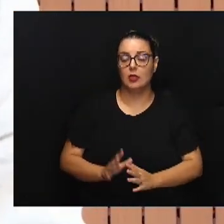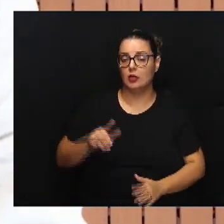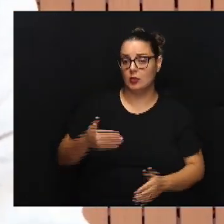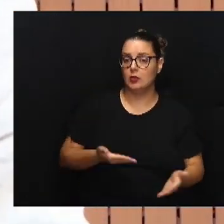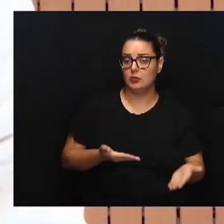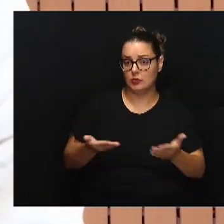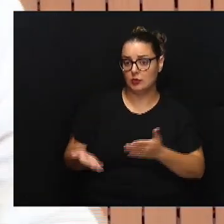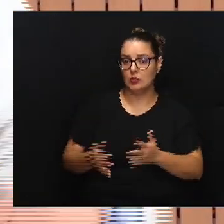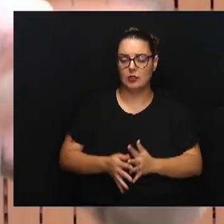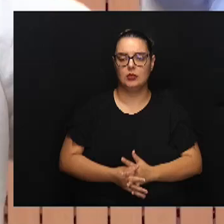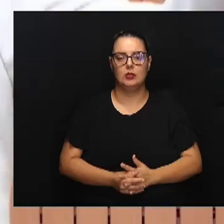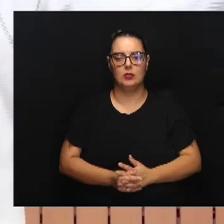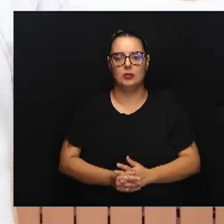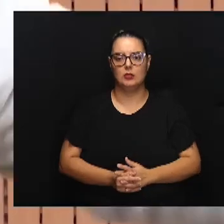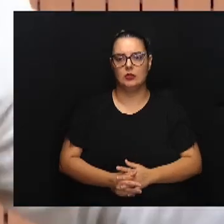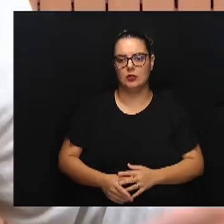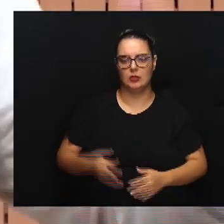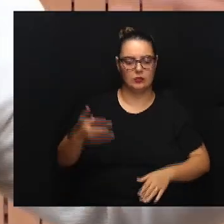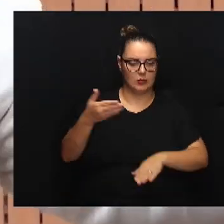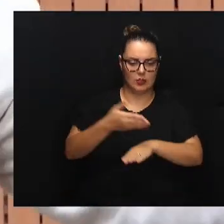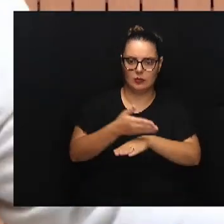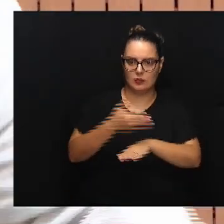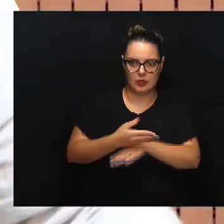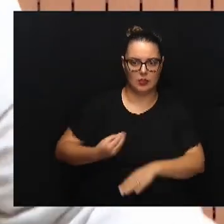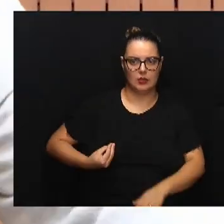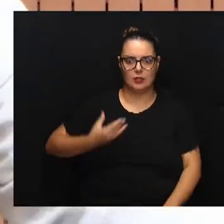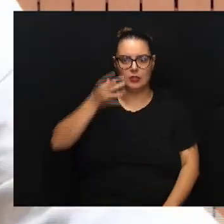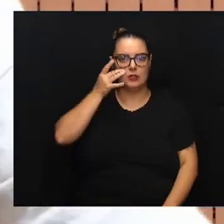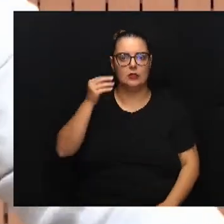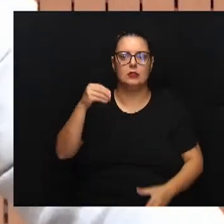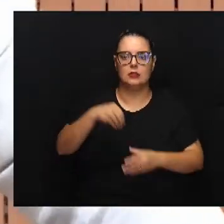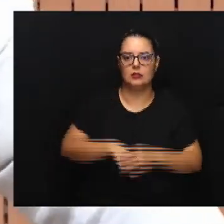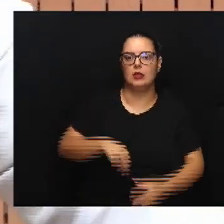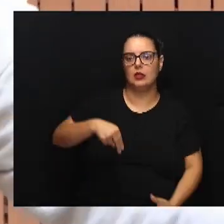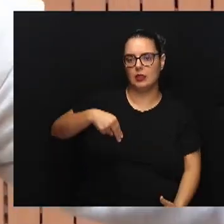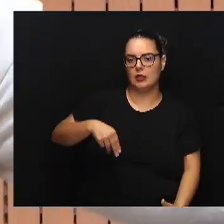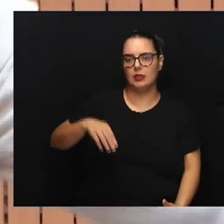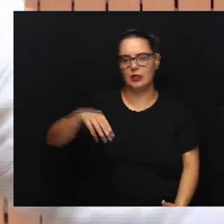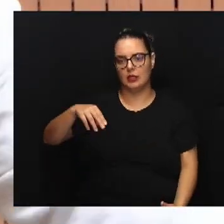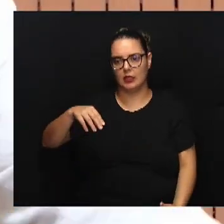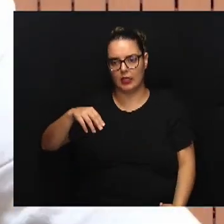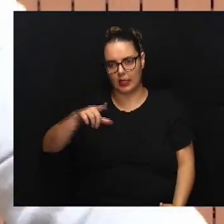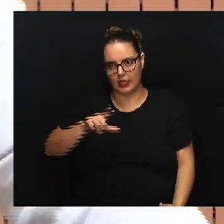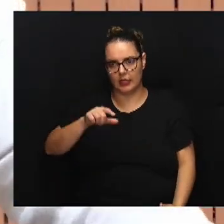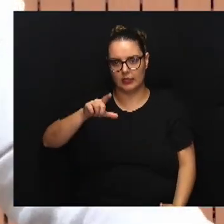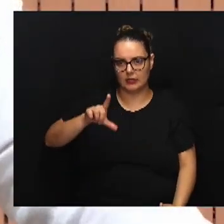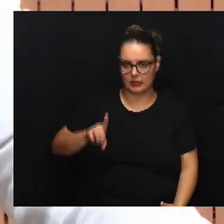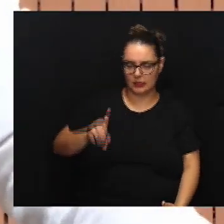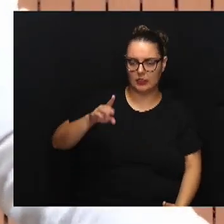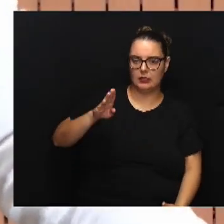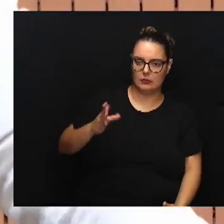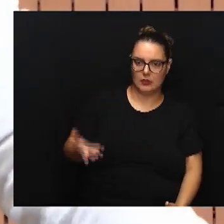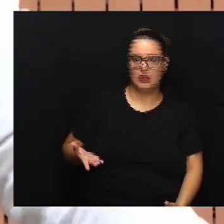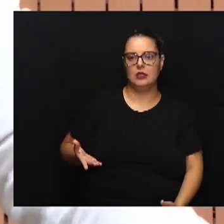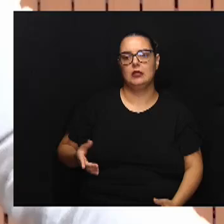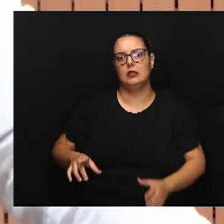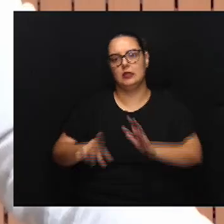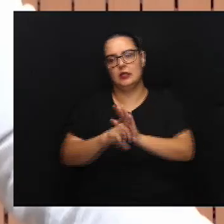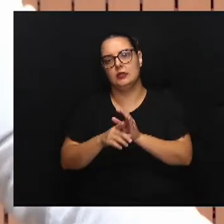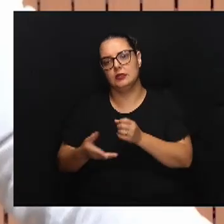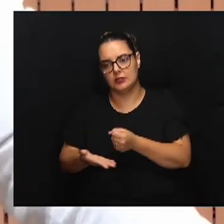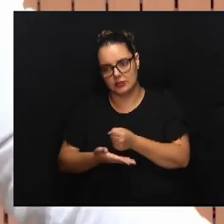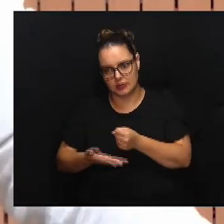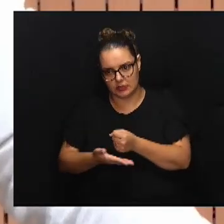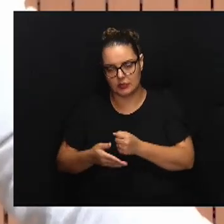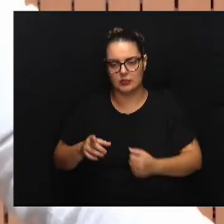aqui, né, a questão da frequência, vocês sabem, está lá na LDB, né, o parâmetro é a Lei de Diretrizes e Bases da Educação Nacional,